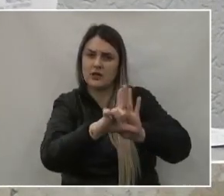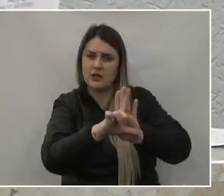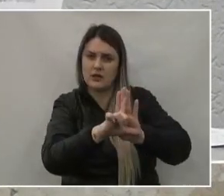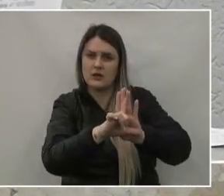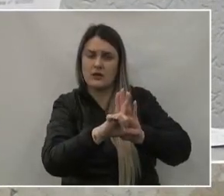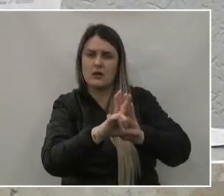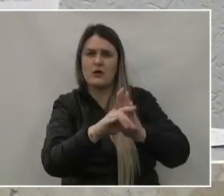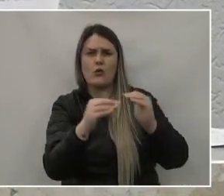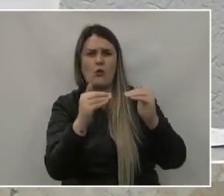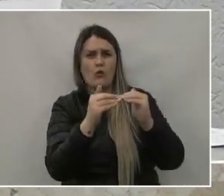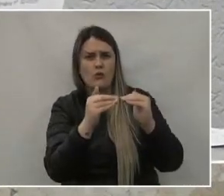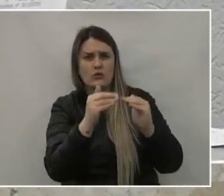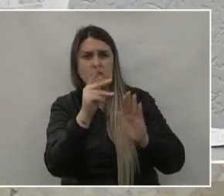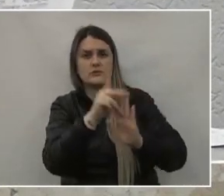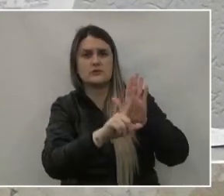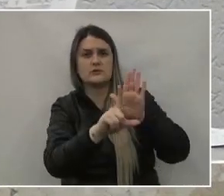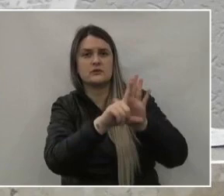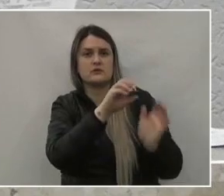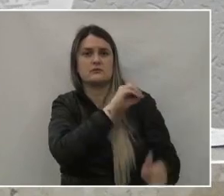ao projeto de lei ordinária número